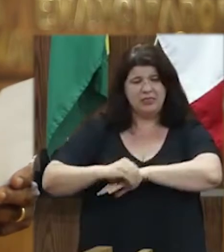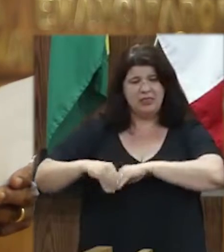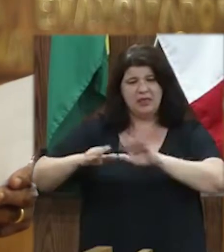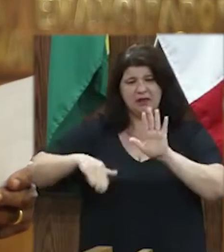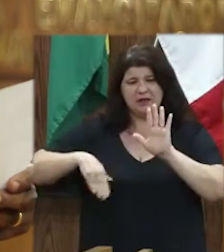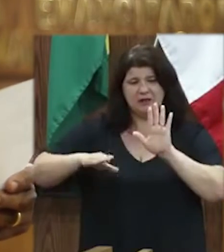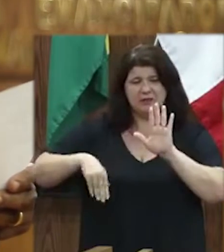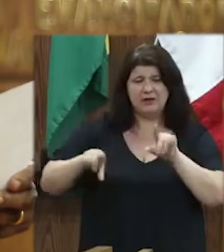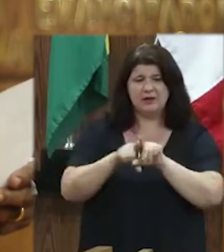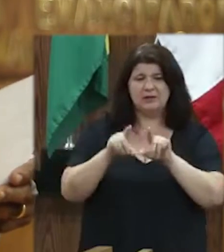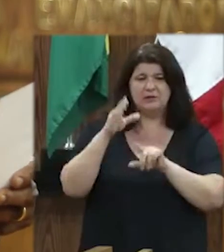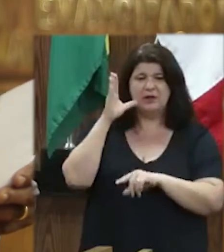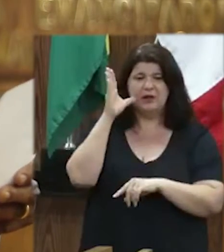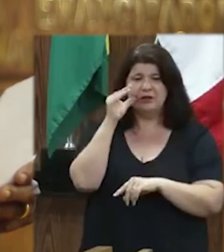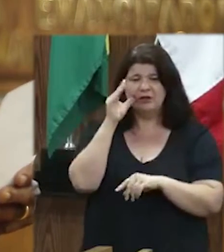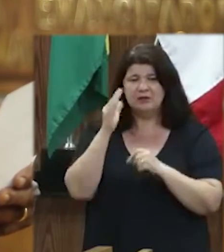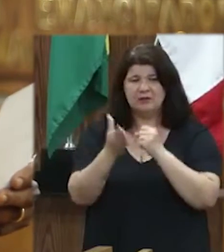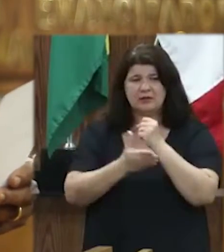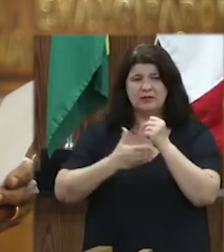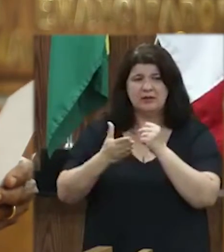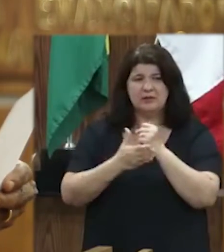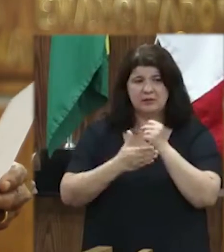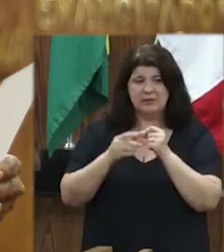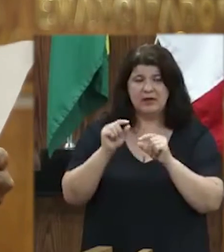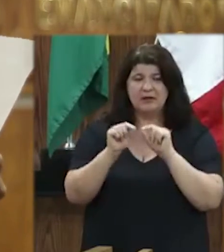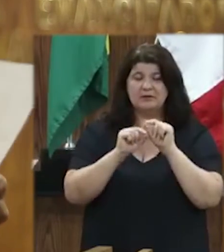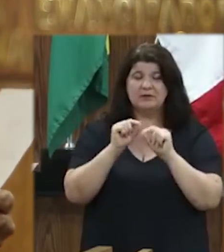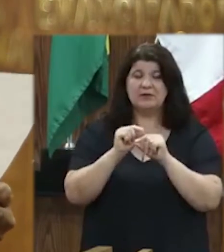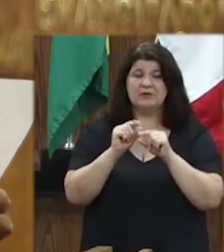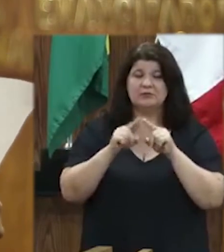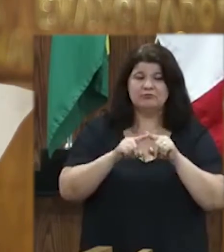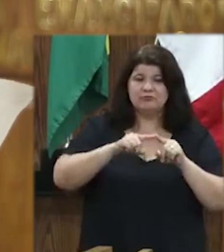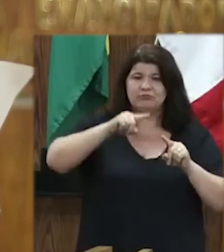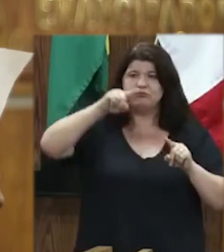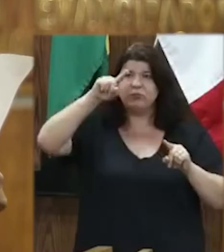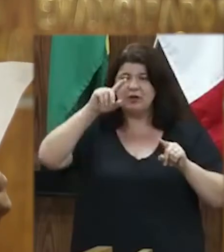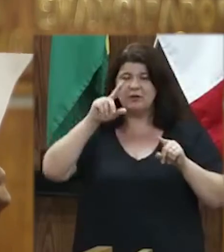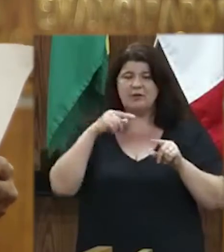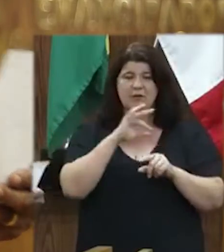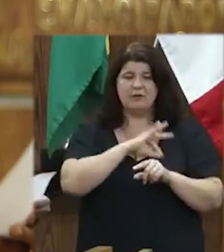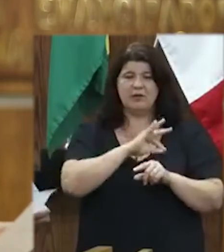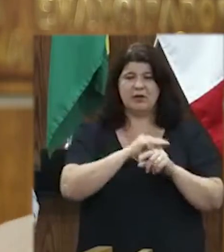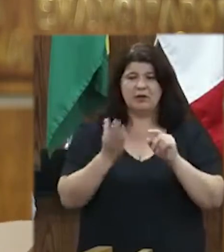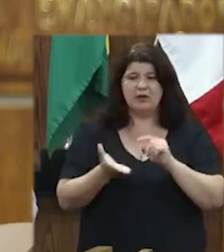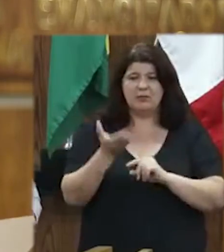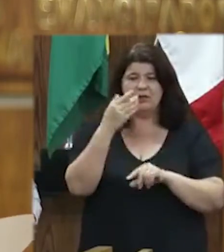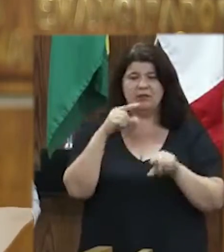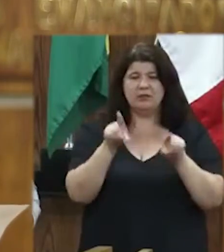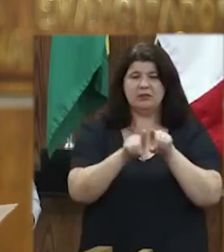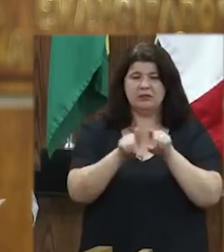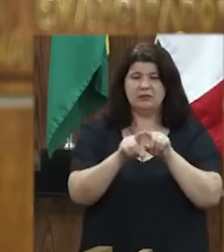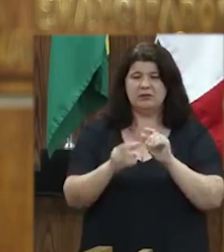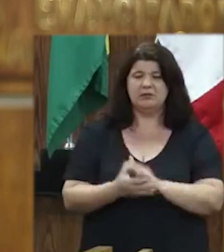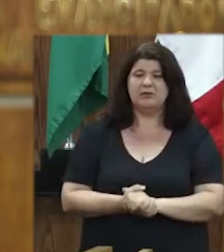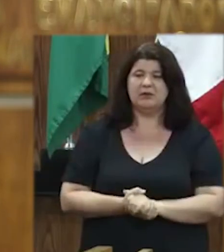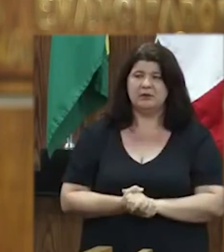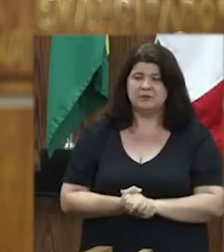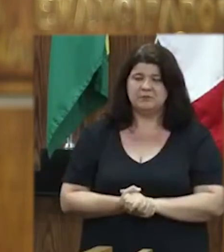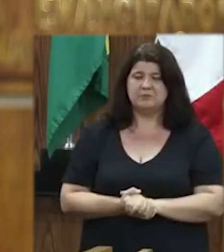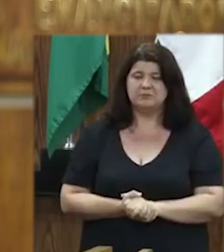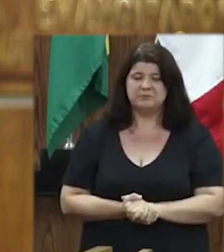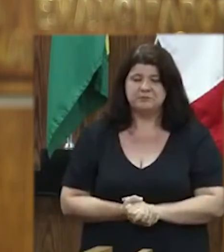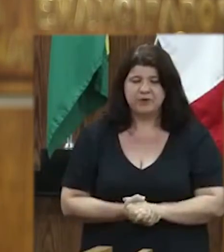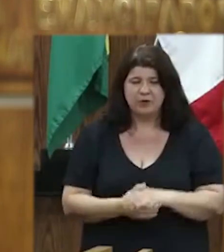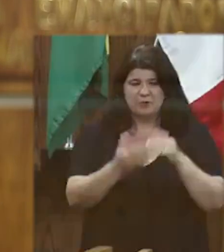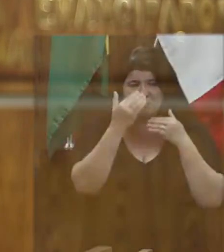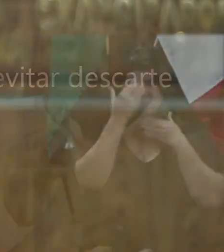reajustar o salário dos servidores com base na inflação atual do país. E aí a gente comenta nos meus 5 minutos, devido ao excesso de tempo.